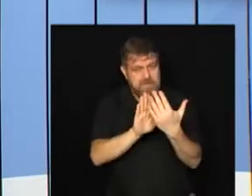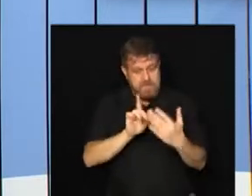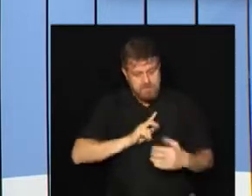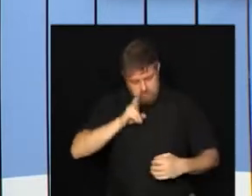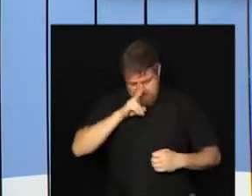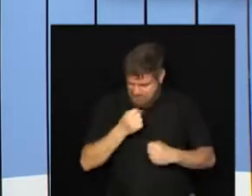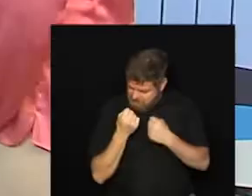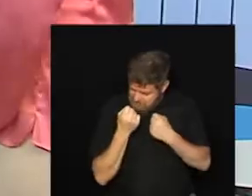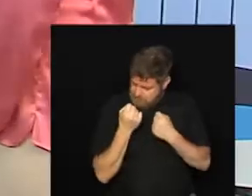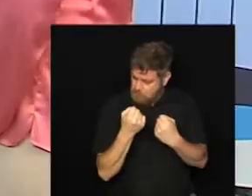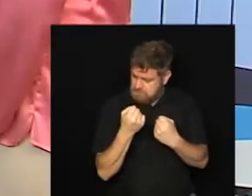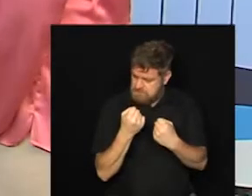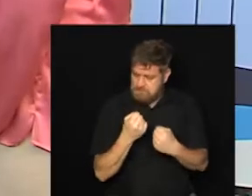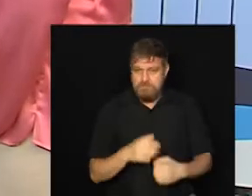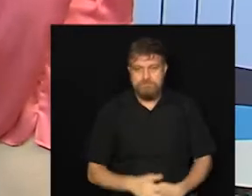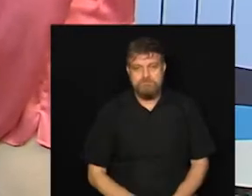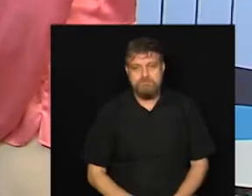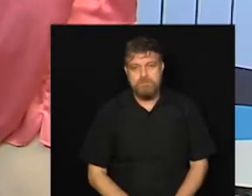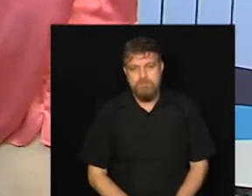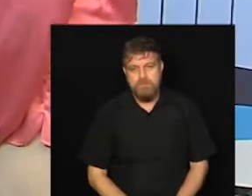mais força, né, Márcia? É